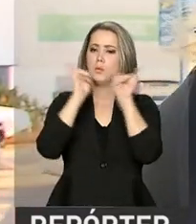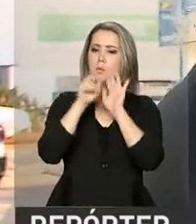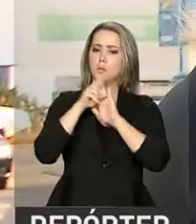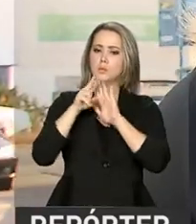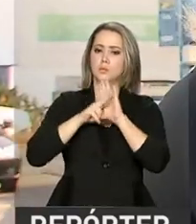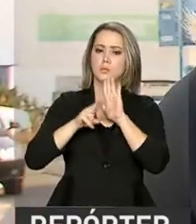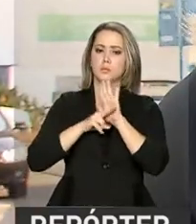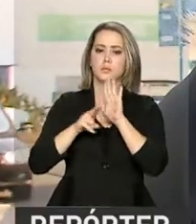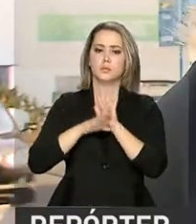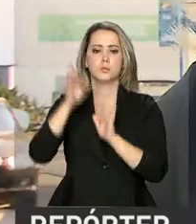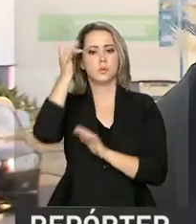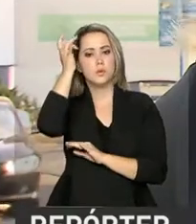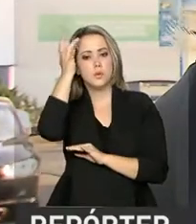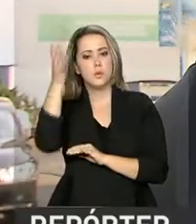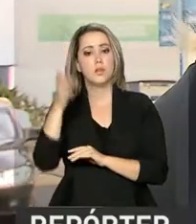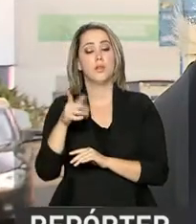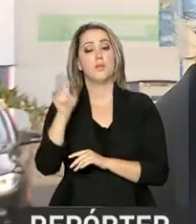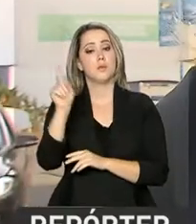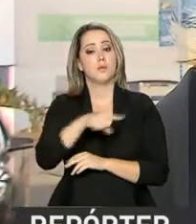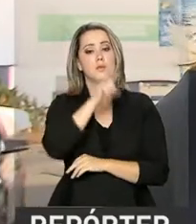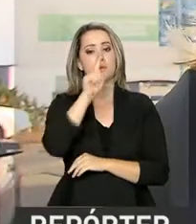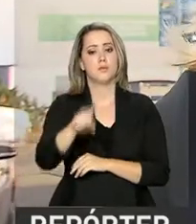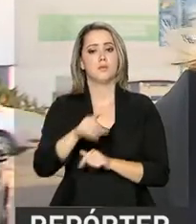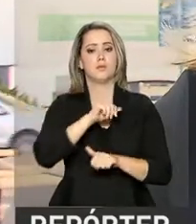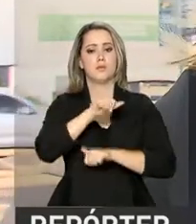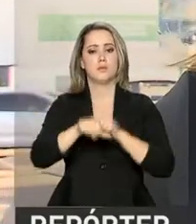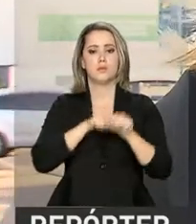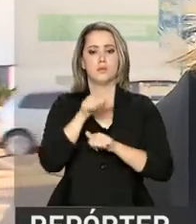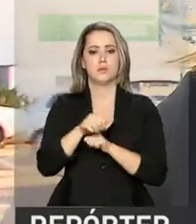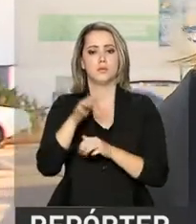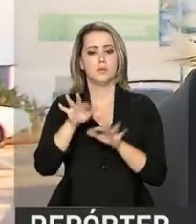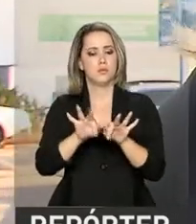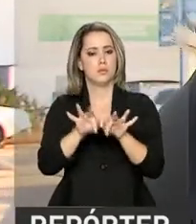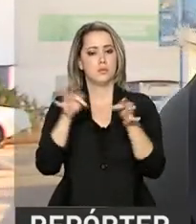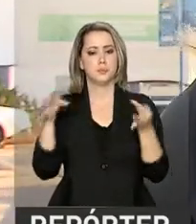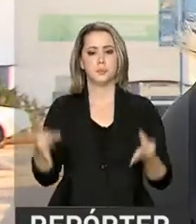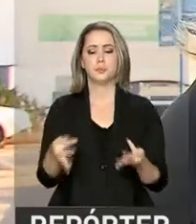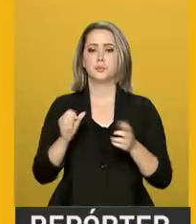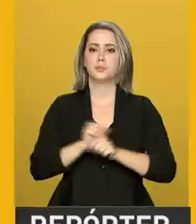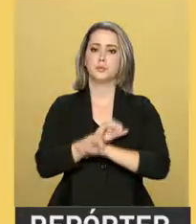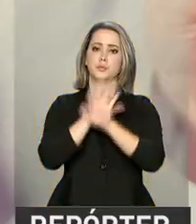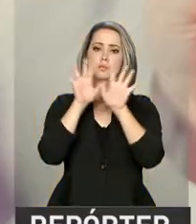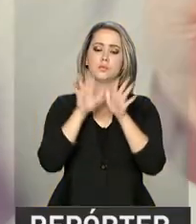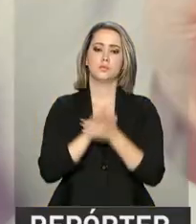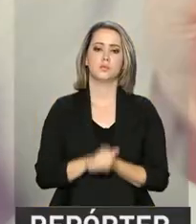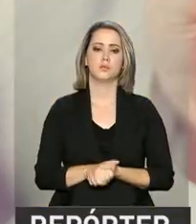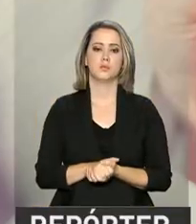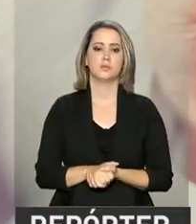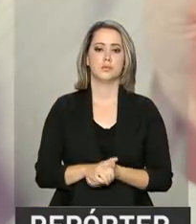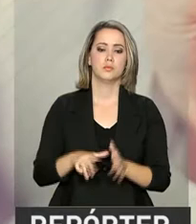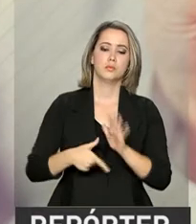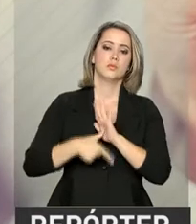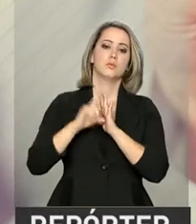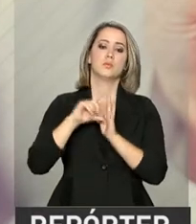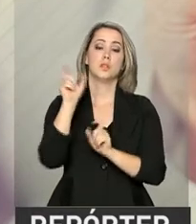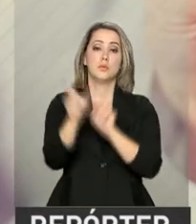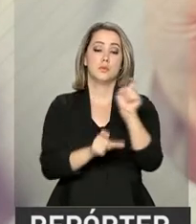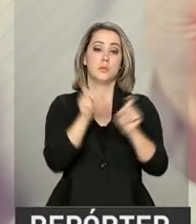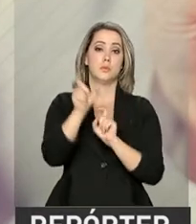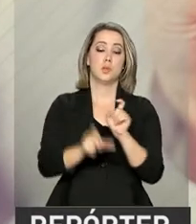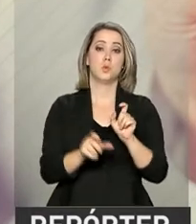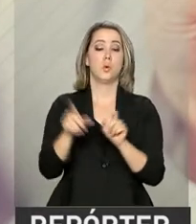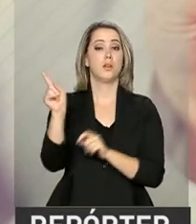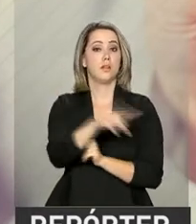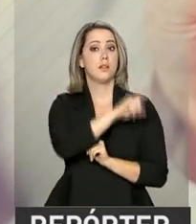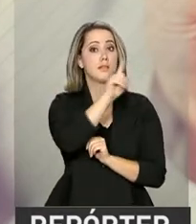resolução que facilita esse cancelamento, tornando o processo mais simples e transparente. Antes da nova regra, quando o usuário cancelava